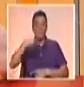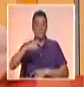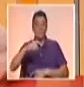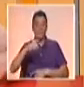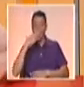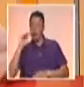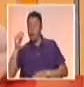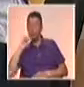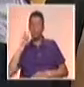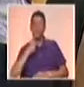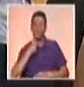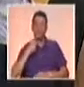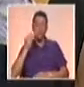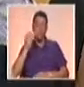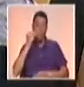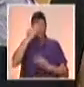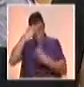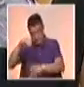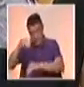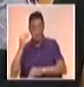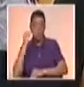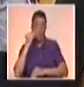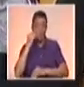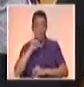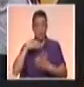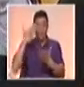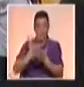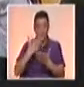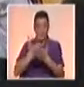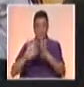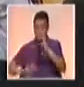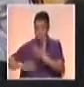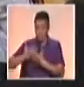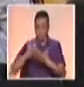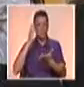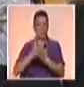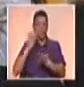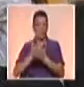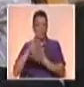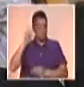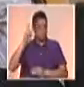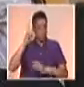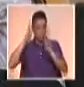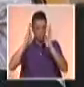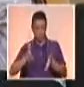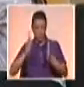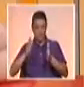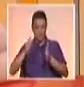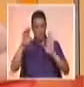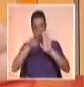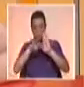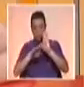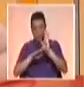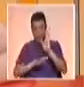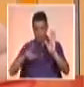esses alunos surdos e como é que os vamos ensinar. E que metas é que lhe podemos pedir e propor? Não basta haver, apesar de ser importante, e já há, um programa português. Provavelmente